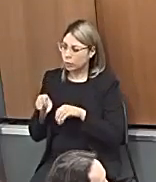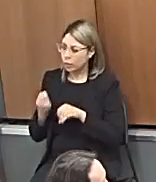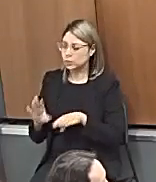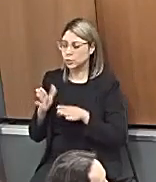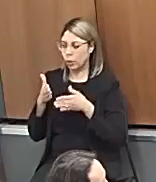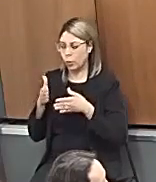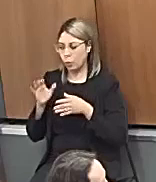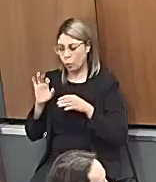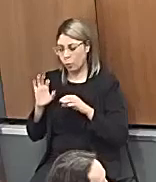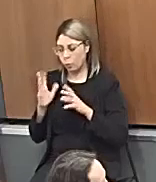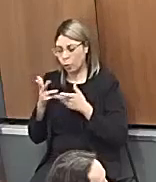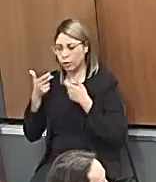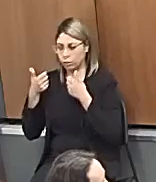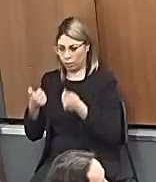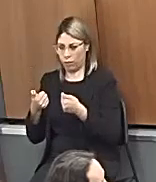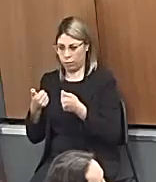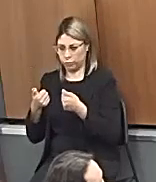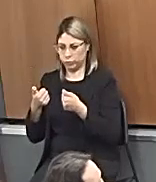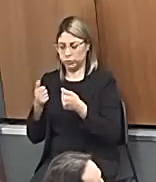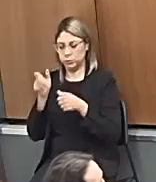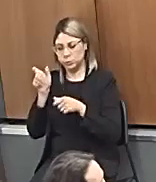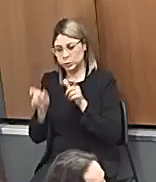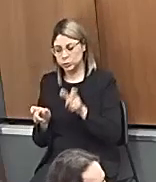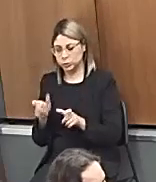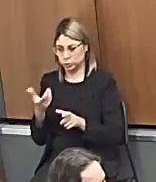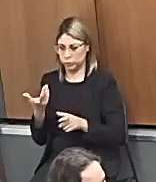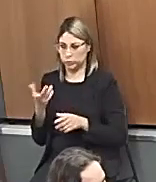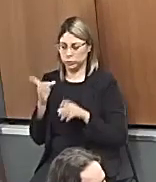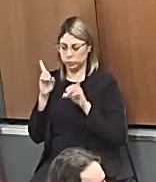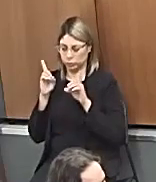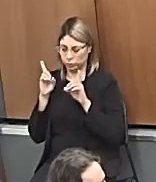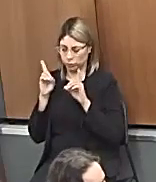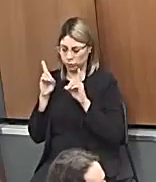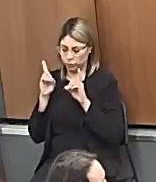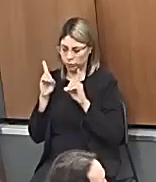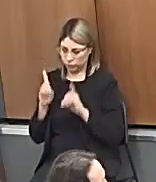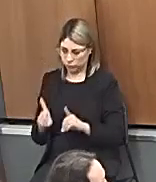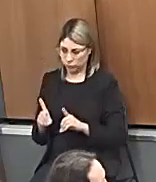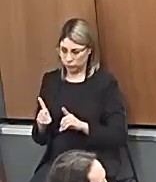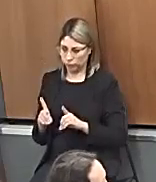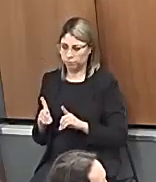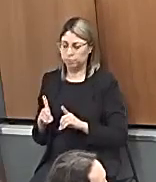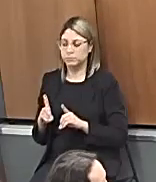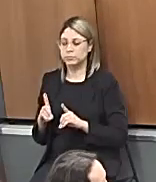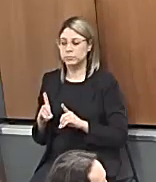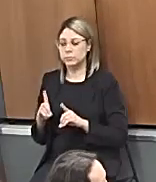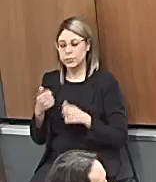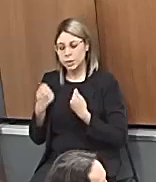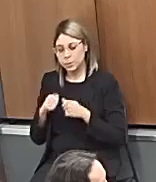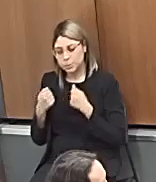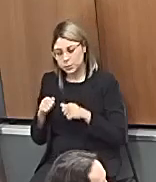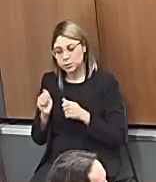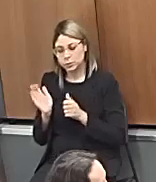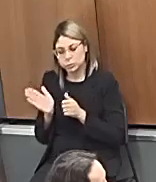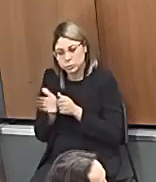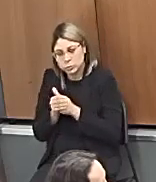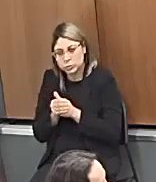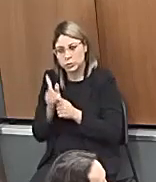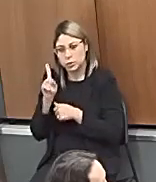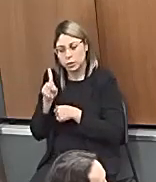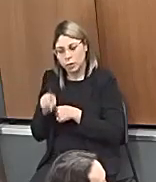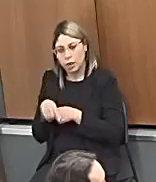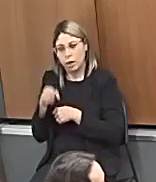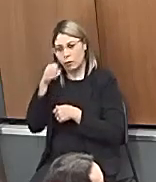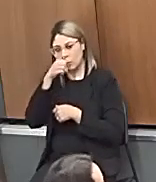pessoa com deficiência, colocando-a a salvo de toda forma de violência,